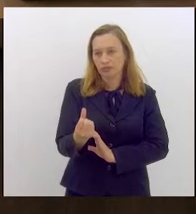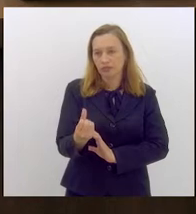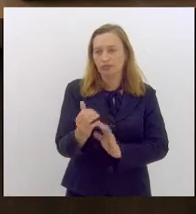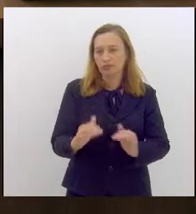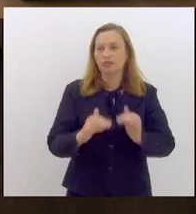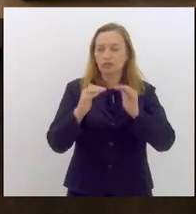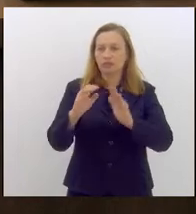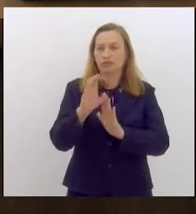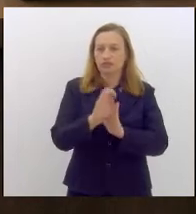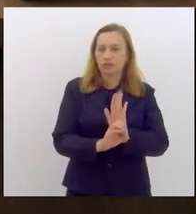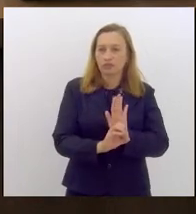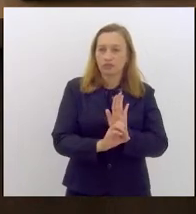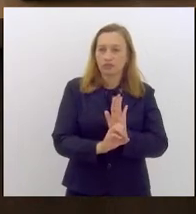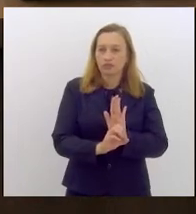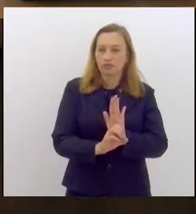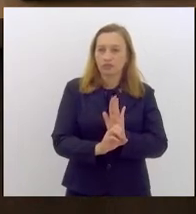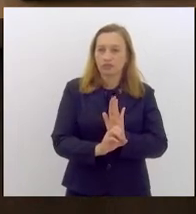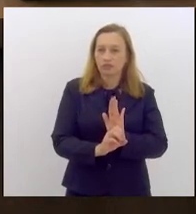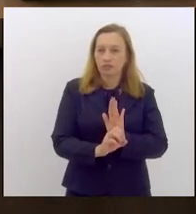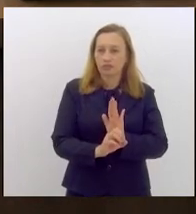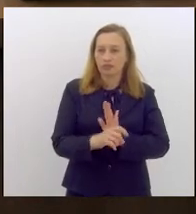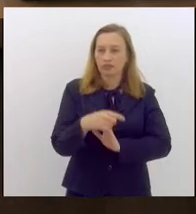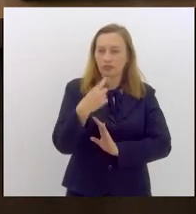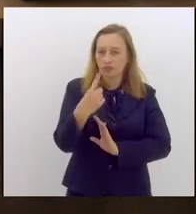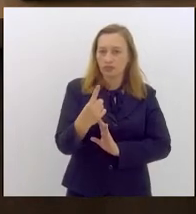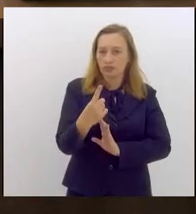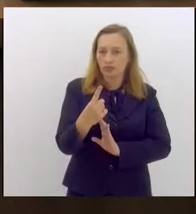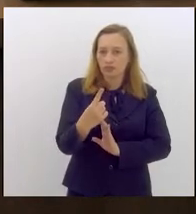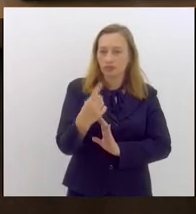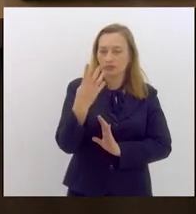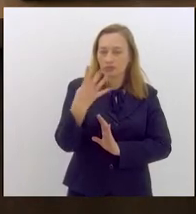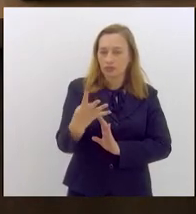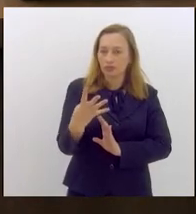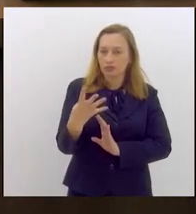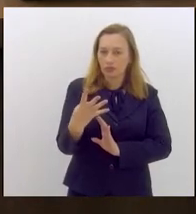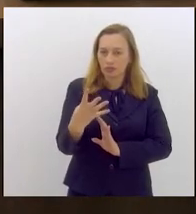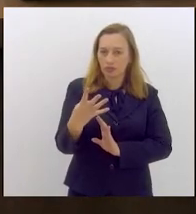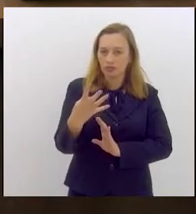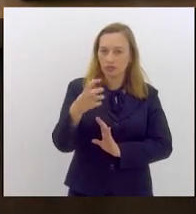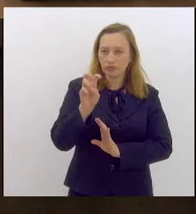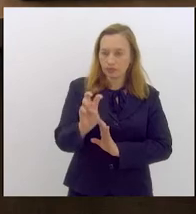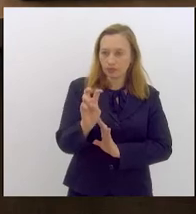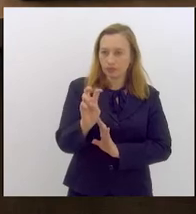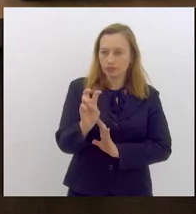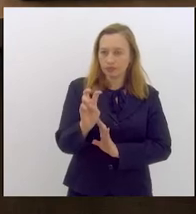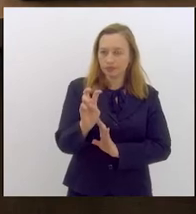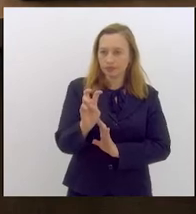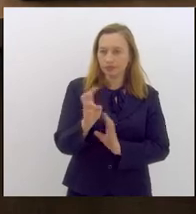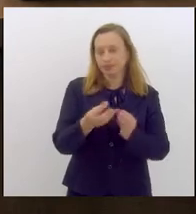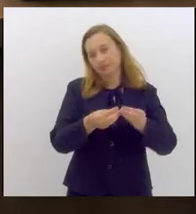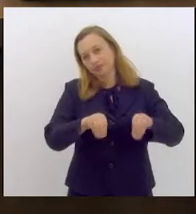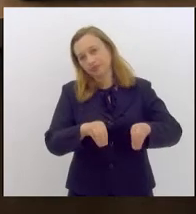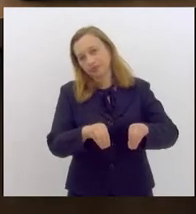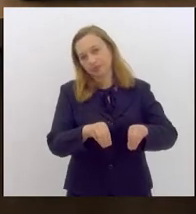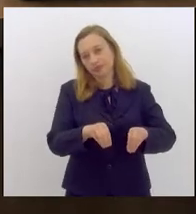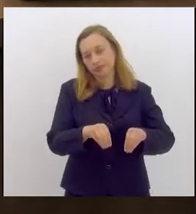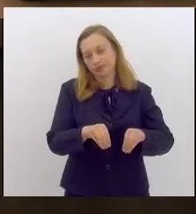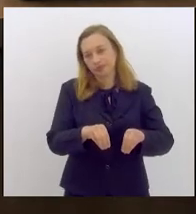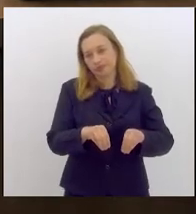com subemenda às emendas 1, 4 e 5.